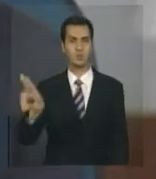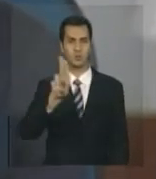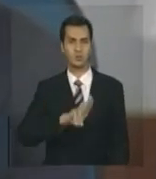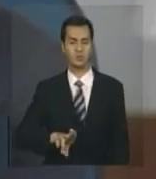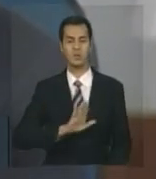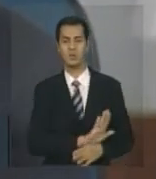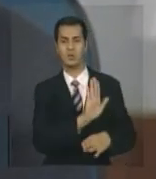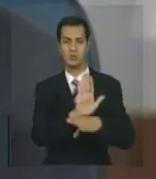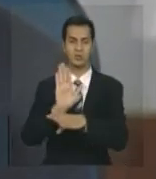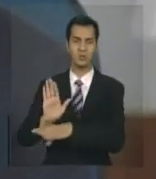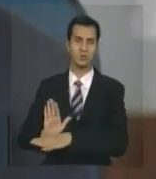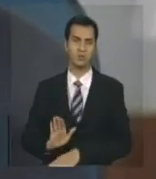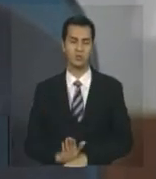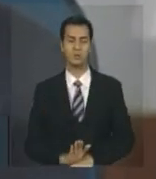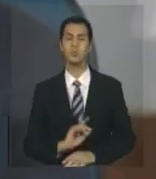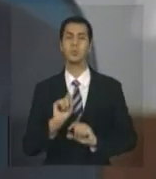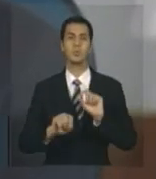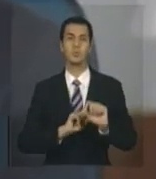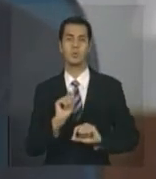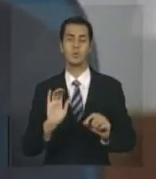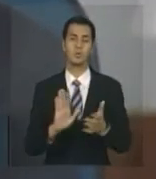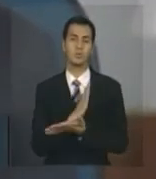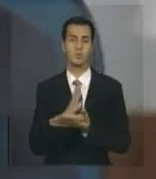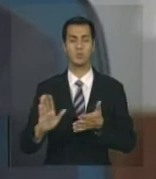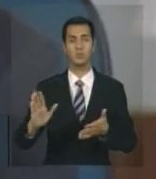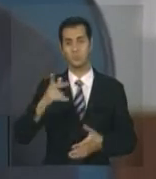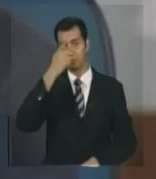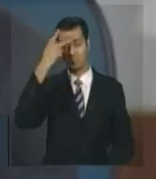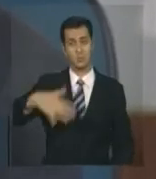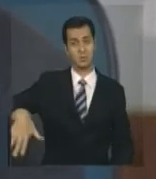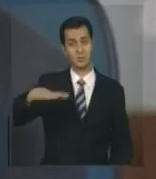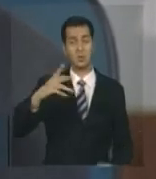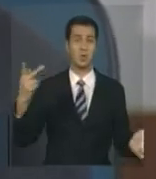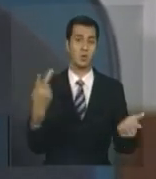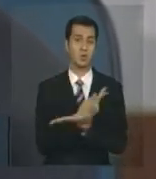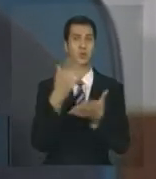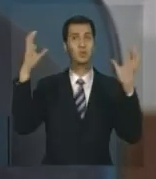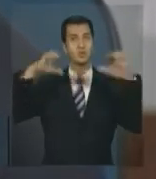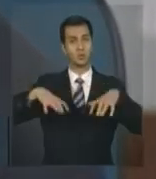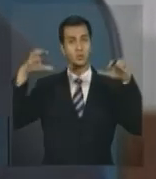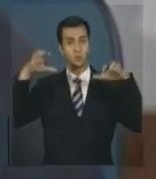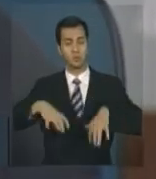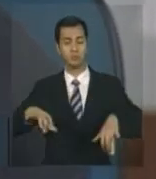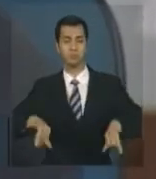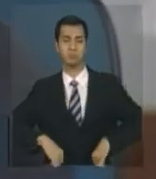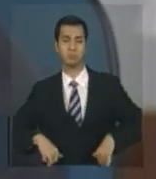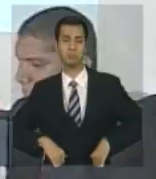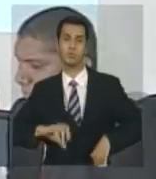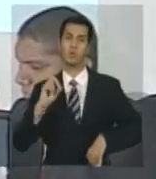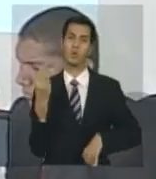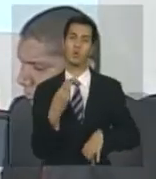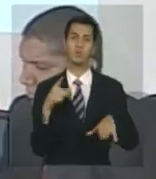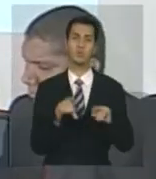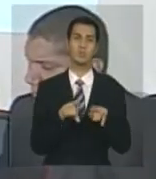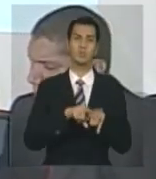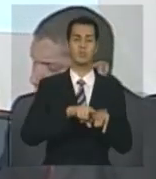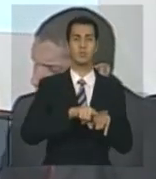socorrer, assistir aqueles que venham a ser atingidos pelas chuvas e por eventuais